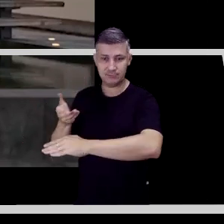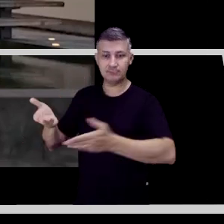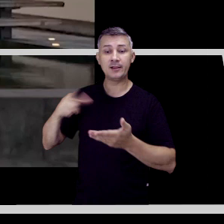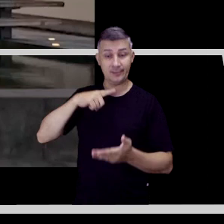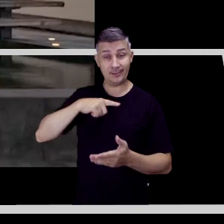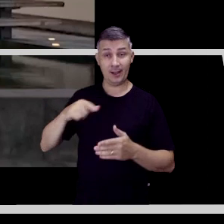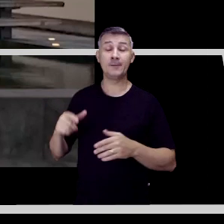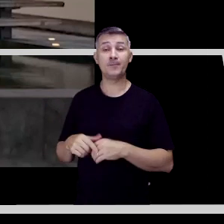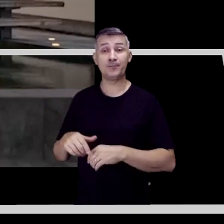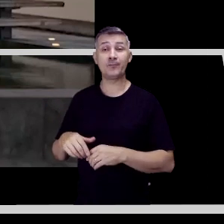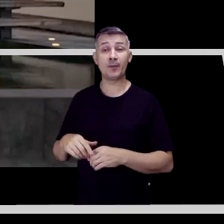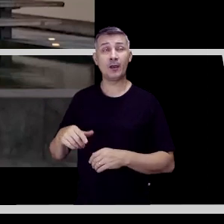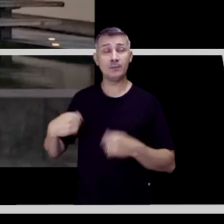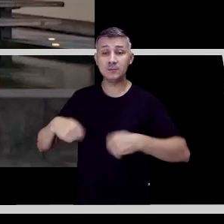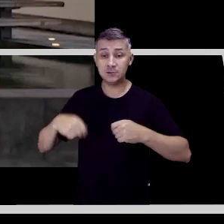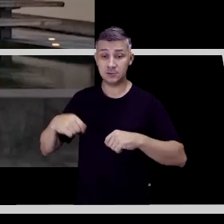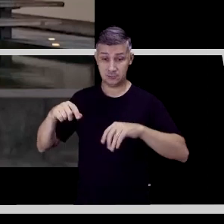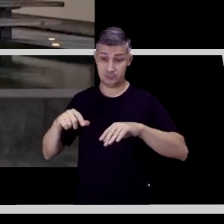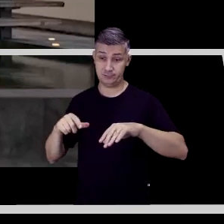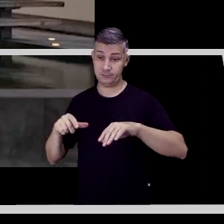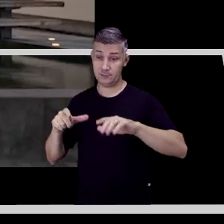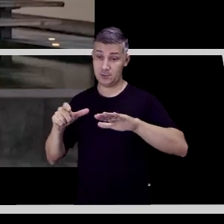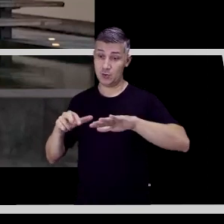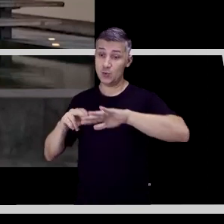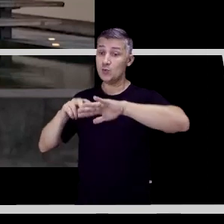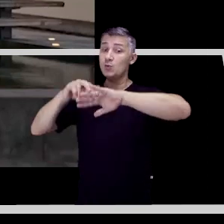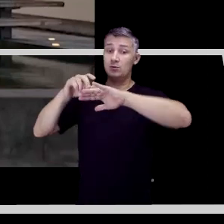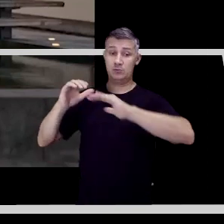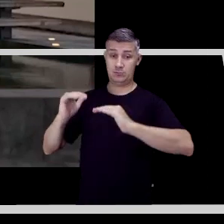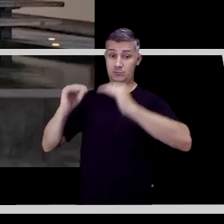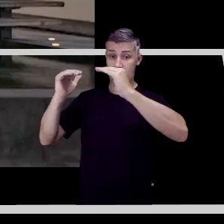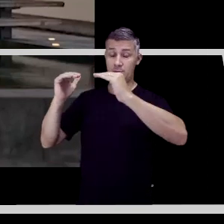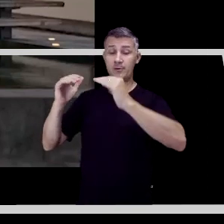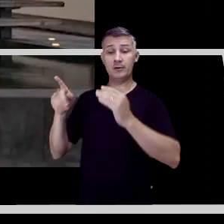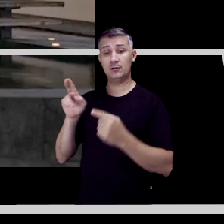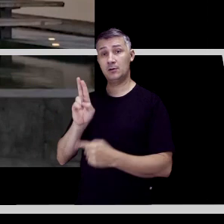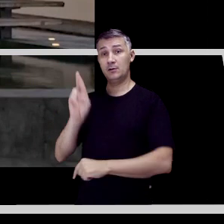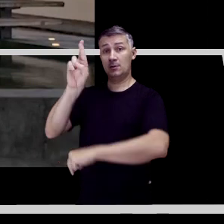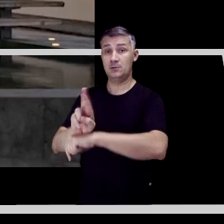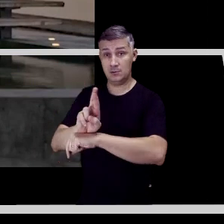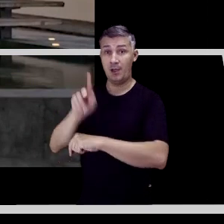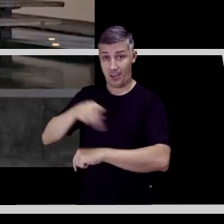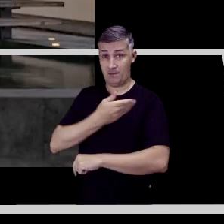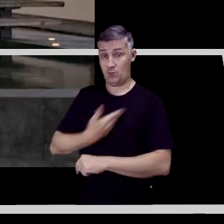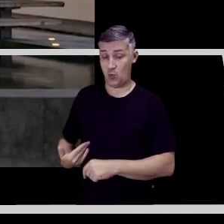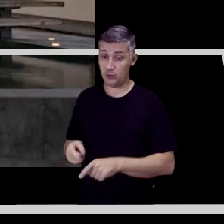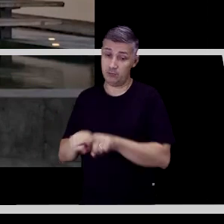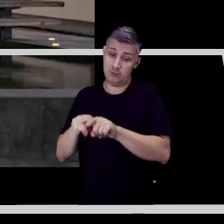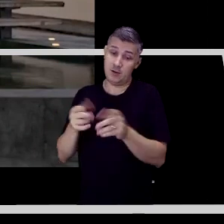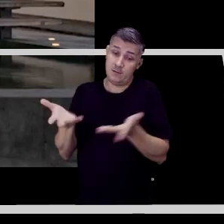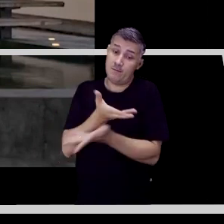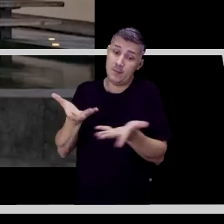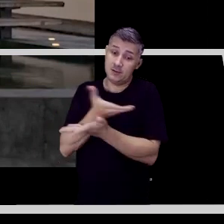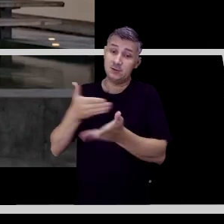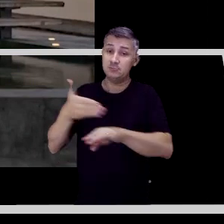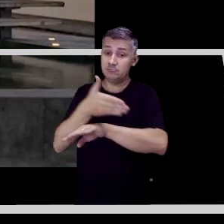foi importante, né? Então, embora ele tenha que ter essa escala de um edifício que ele não só representa um órgão público, como ele é